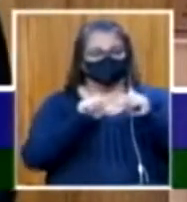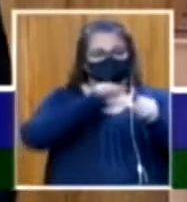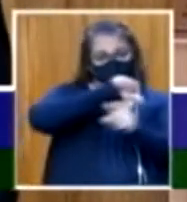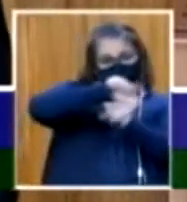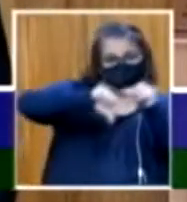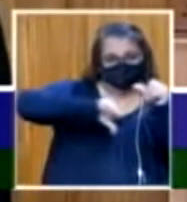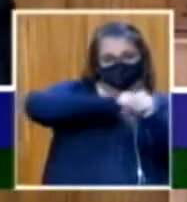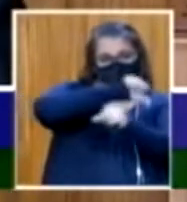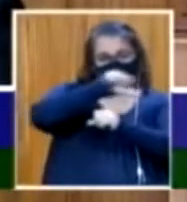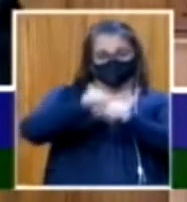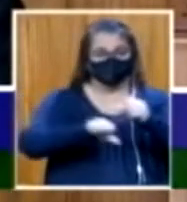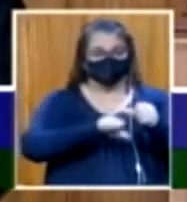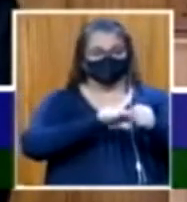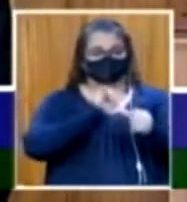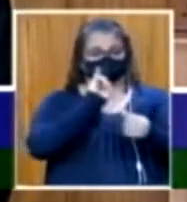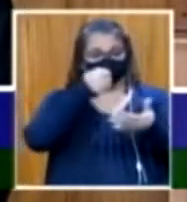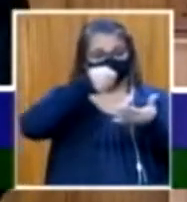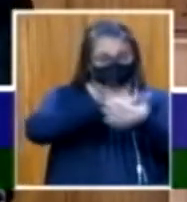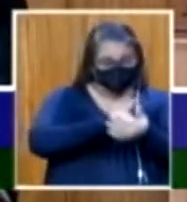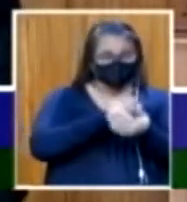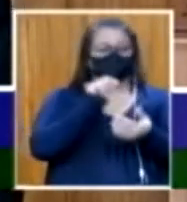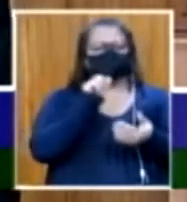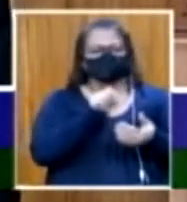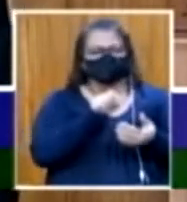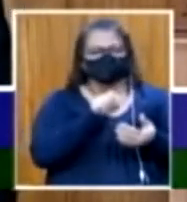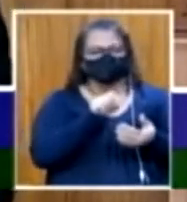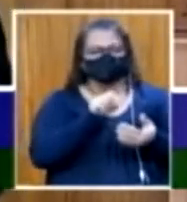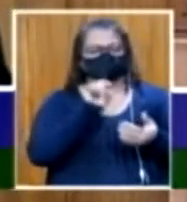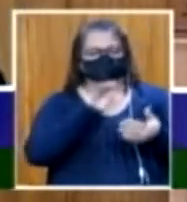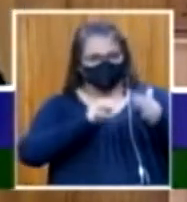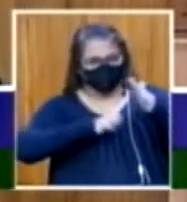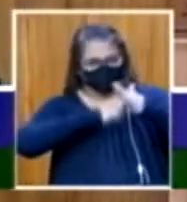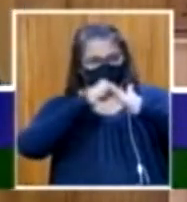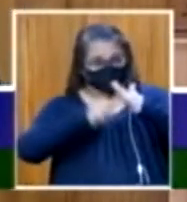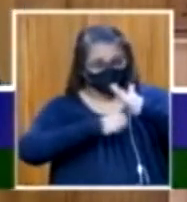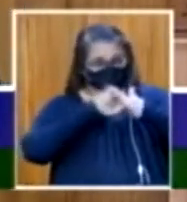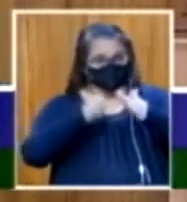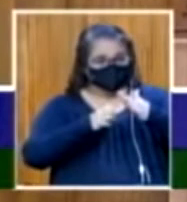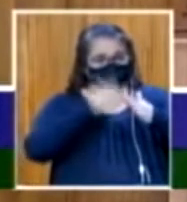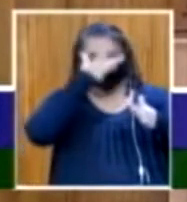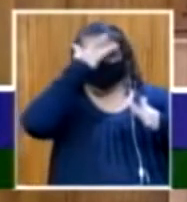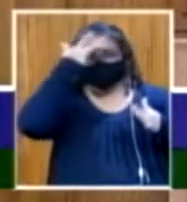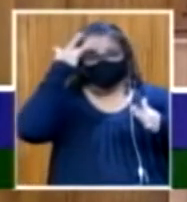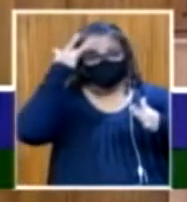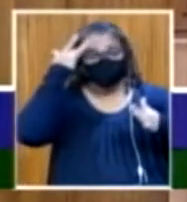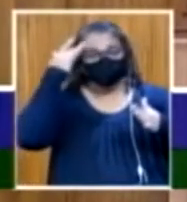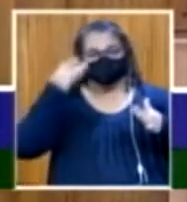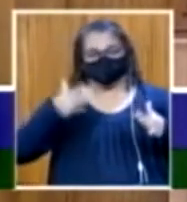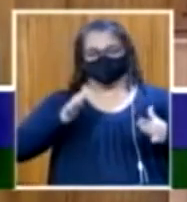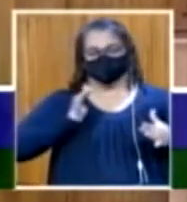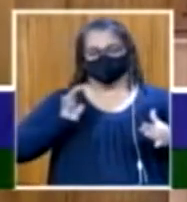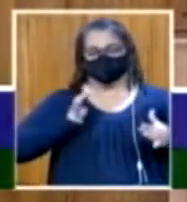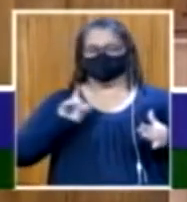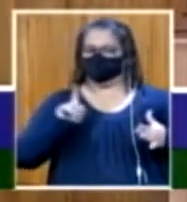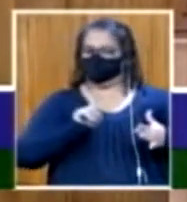reforma tributária seja uma discussão apenas de empresários e pessoas bem afortunadas. Não é